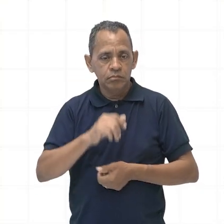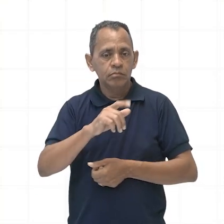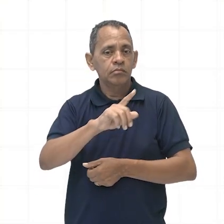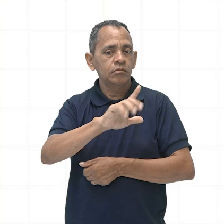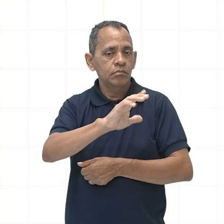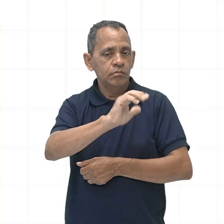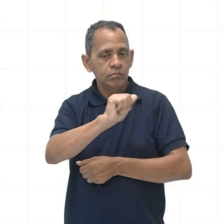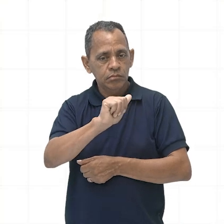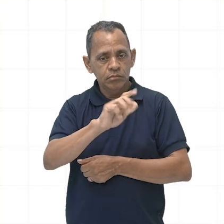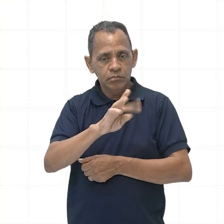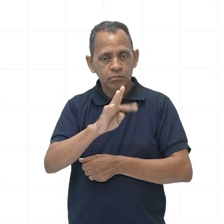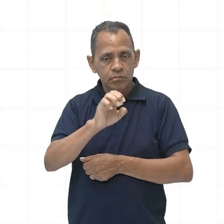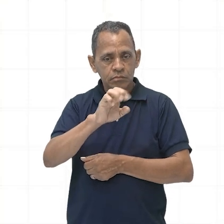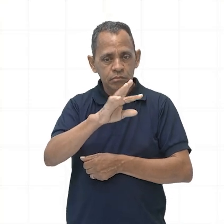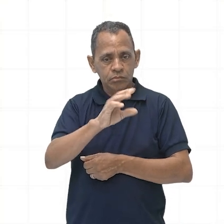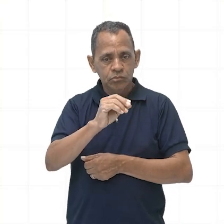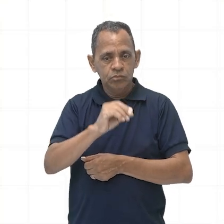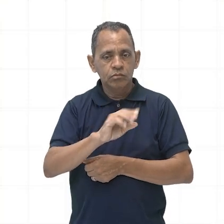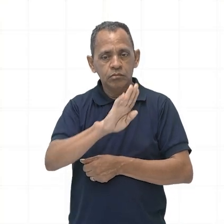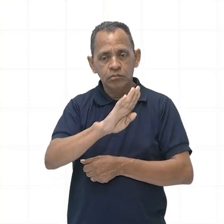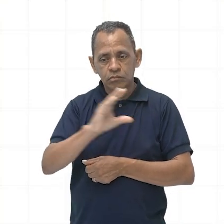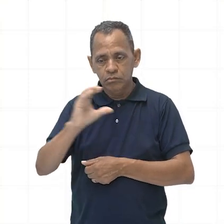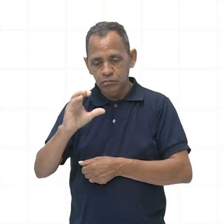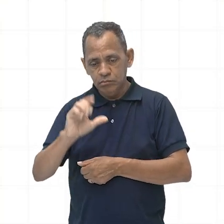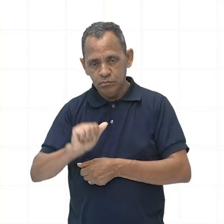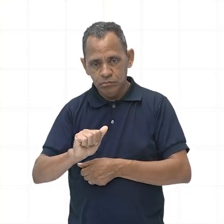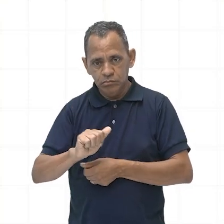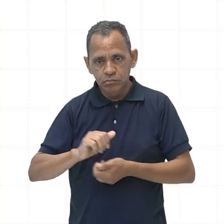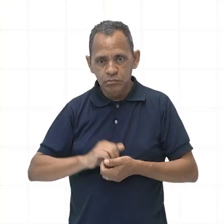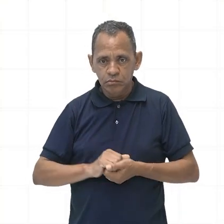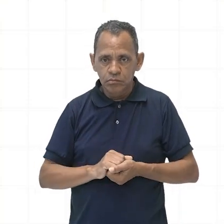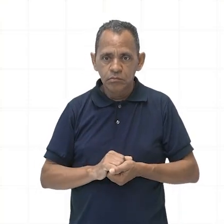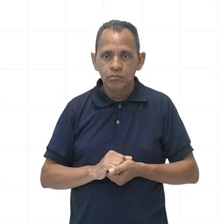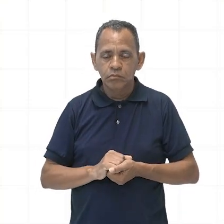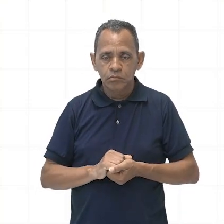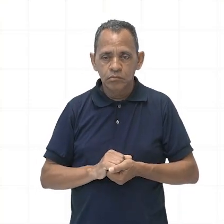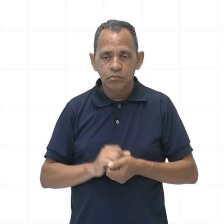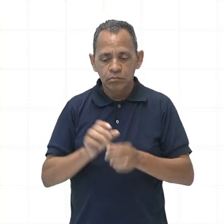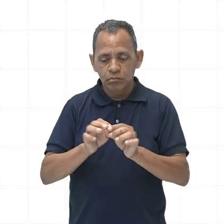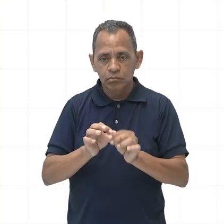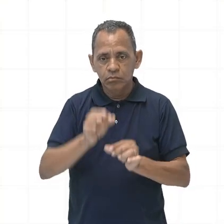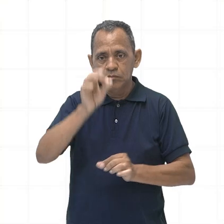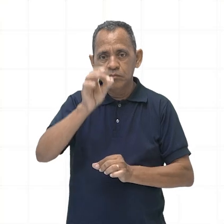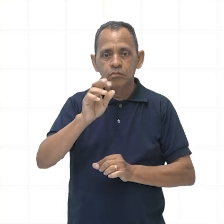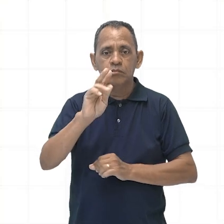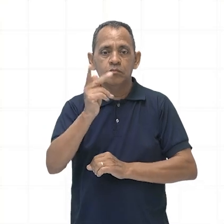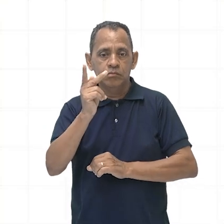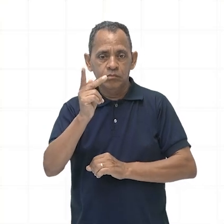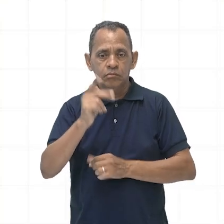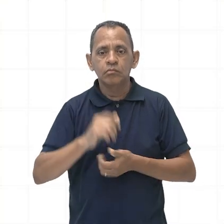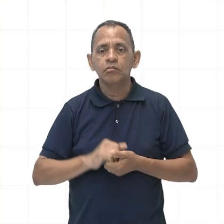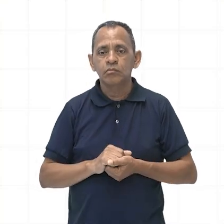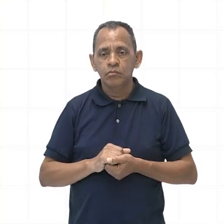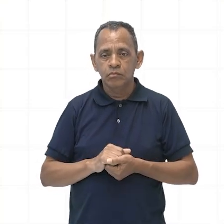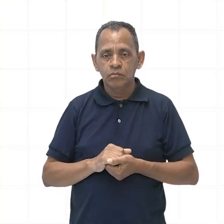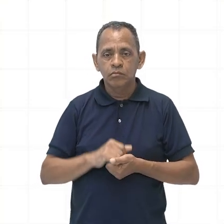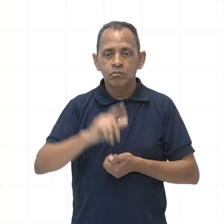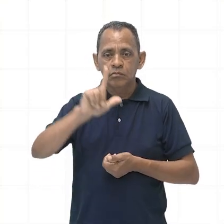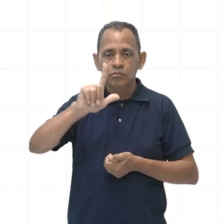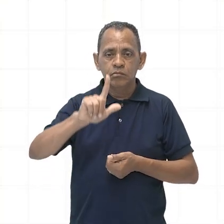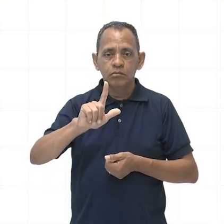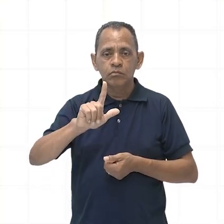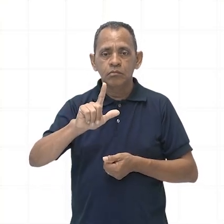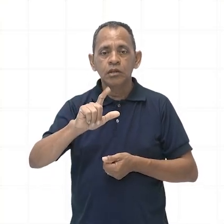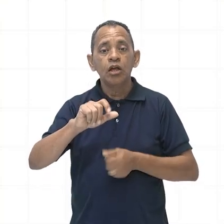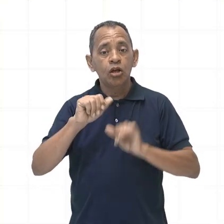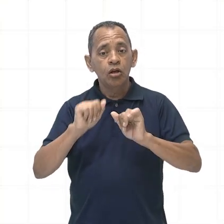cateto C e hipotenusa A. O cateto B mede H, o cateto C mede L sobre 2 e a hipotenusa mede L. Então,